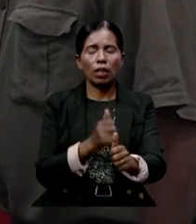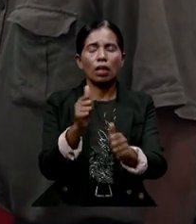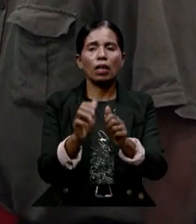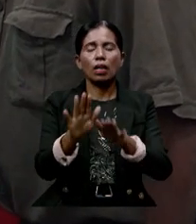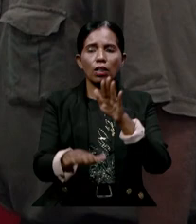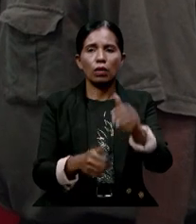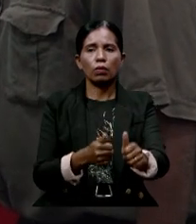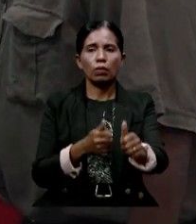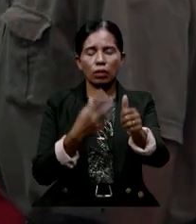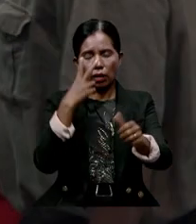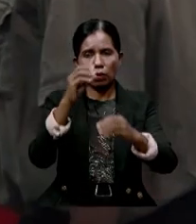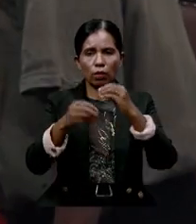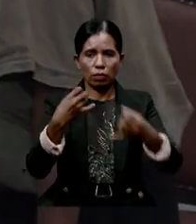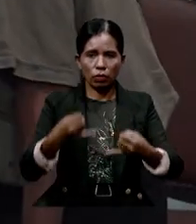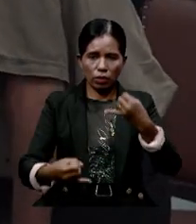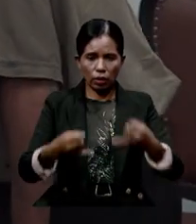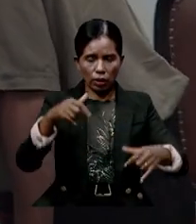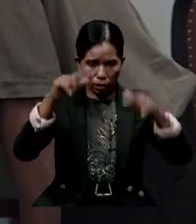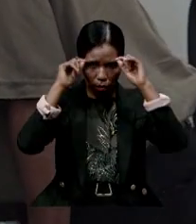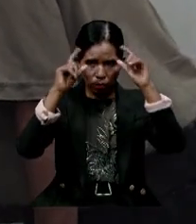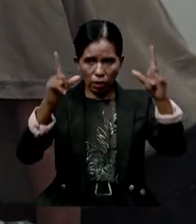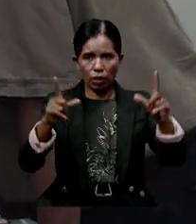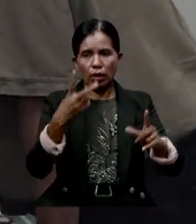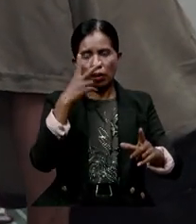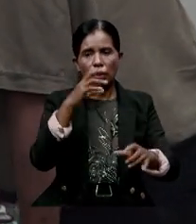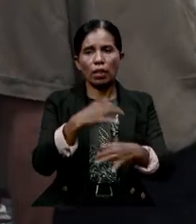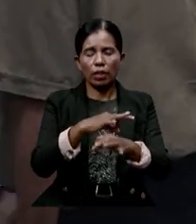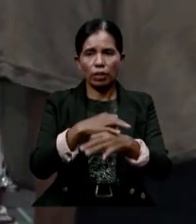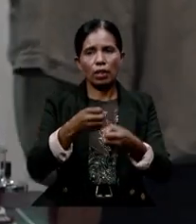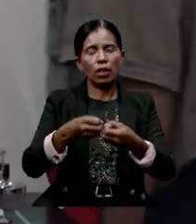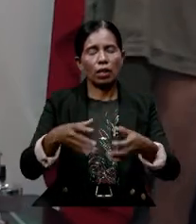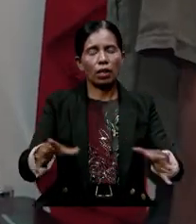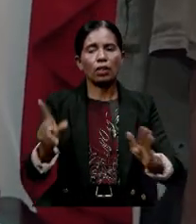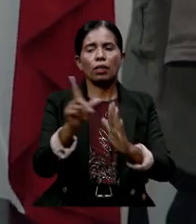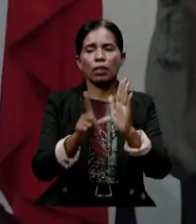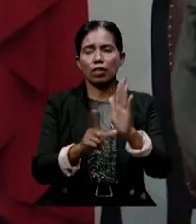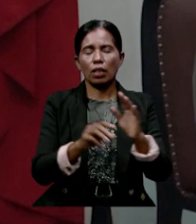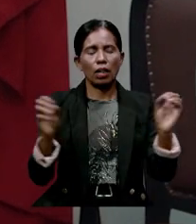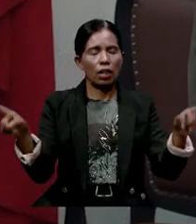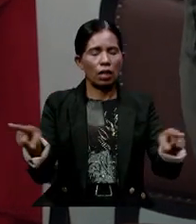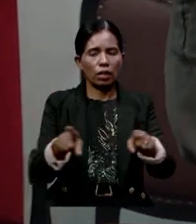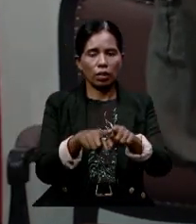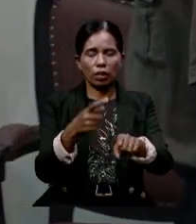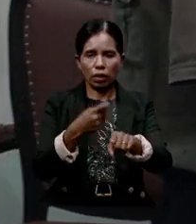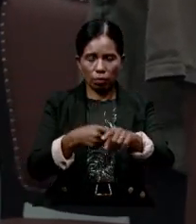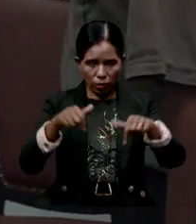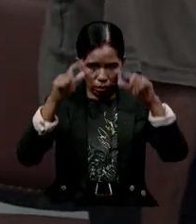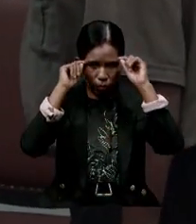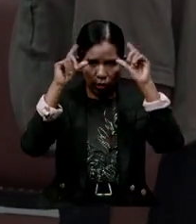halo reforma ba justiça e a Timor Leste e o liu atuadia no halakon lei balu nebela condis o situ Saunia